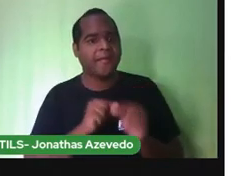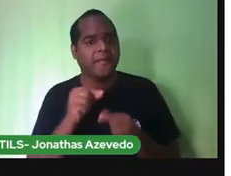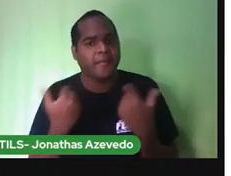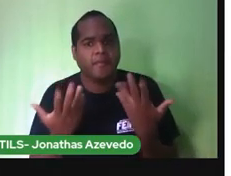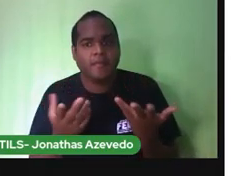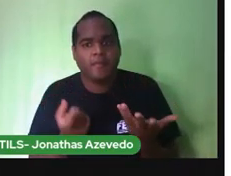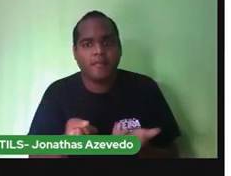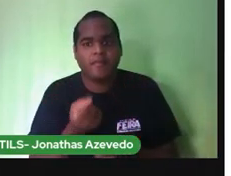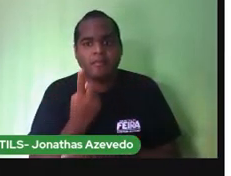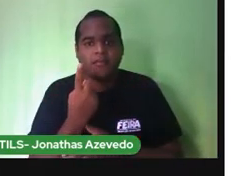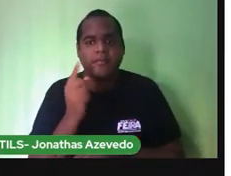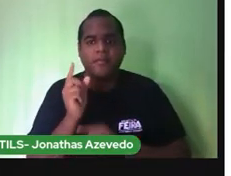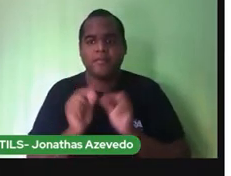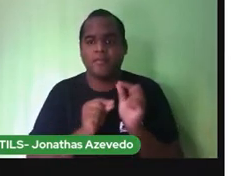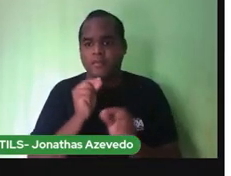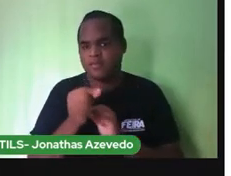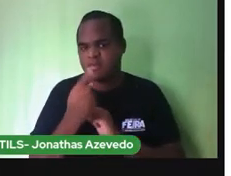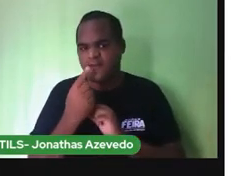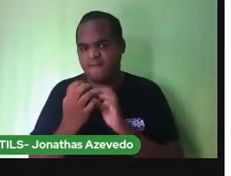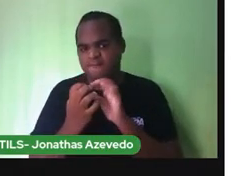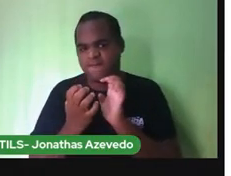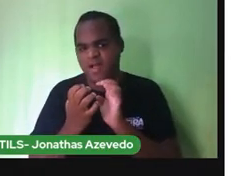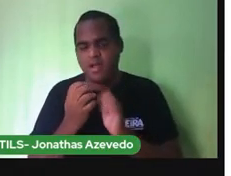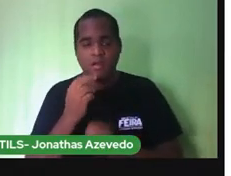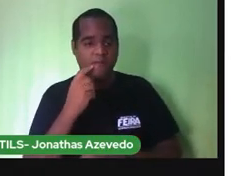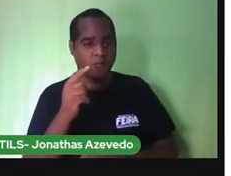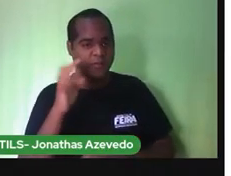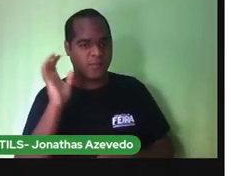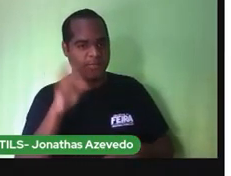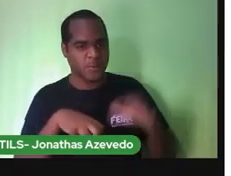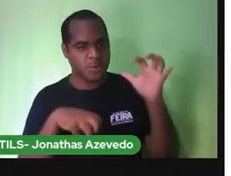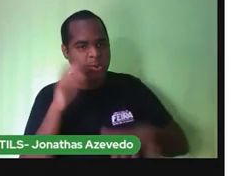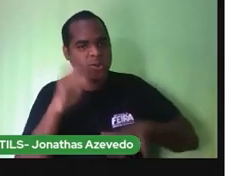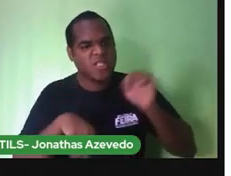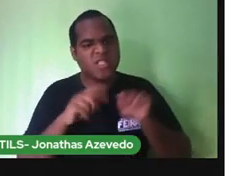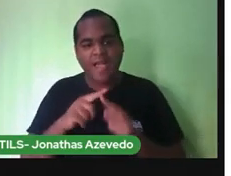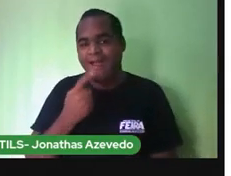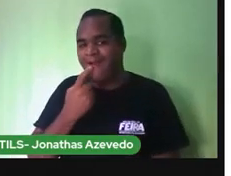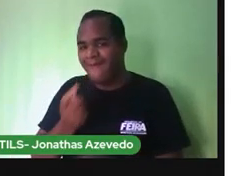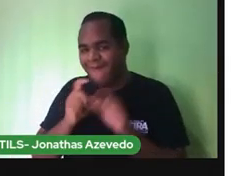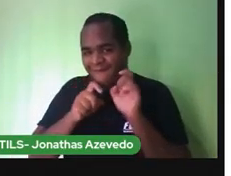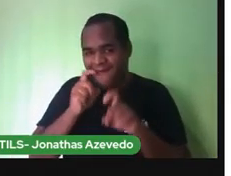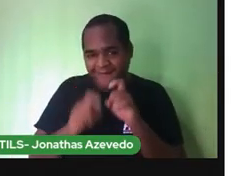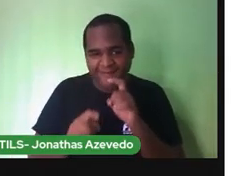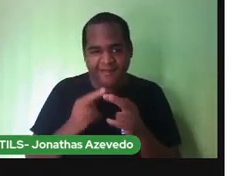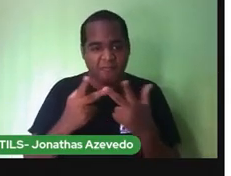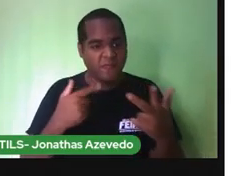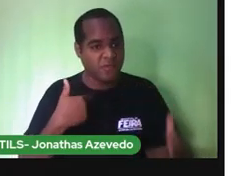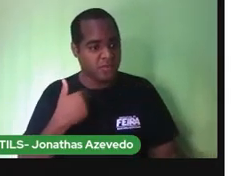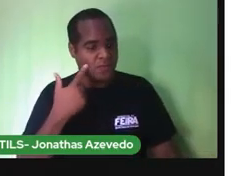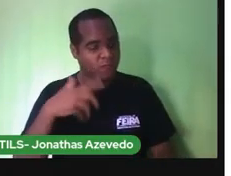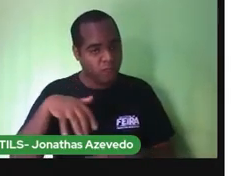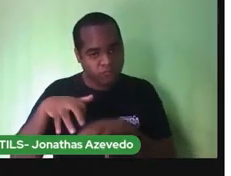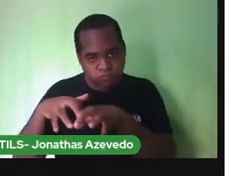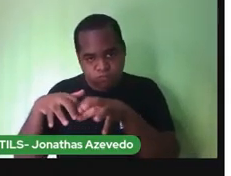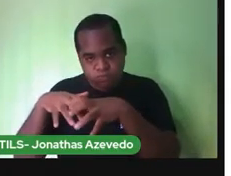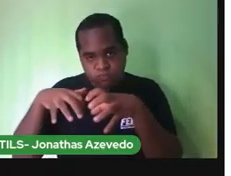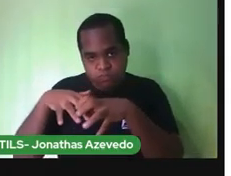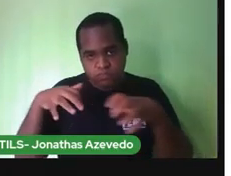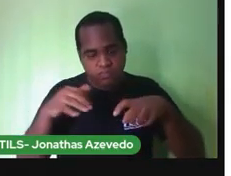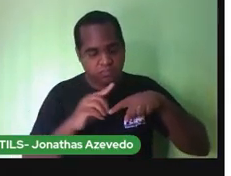é essa presas incríveis garras terríveis vintes horríveis pernas ou surdas